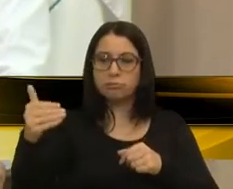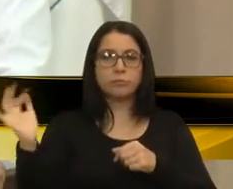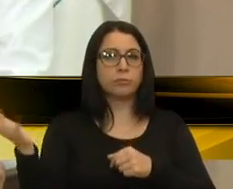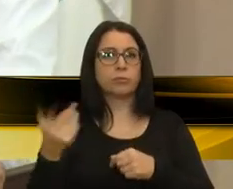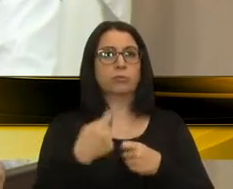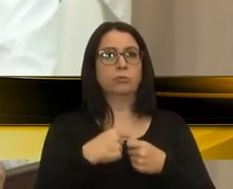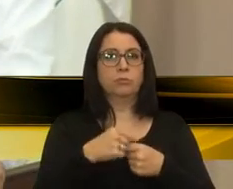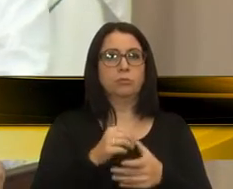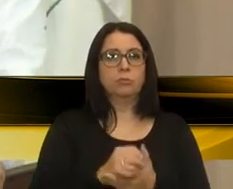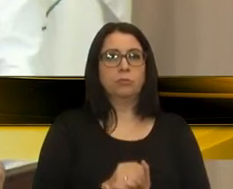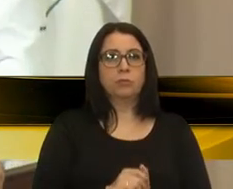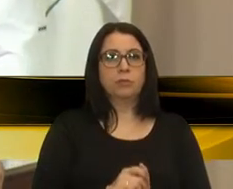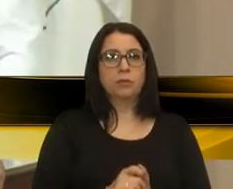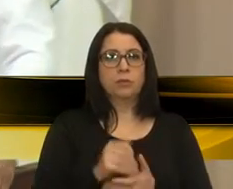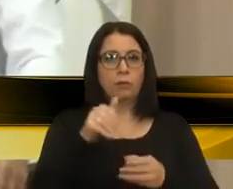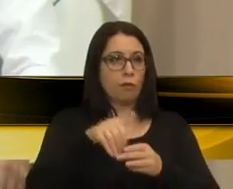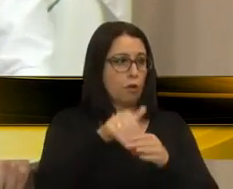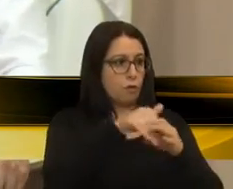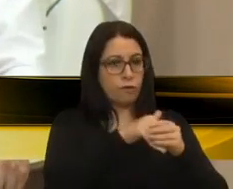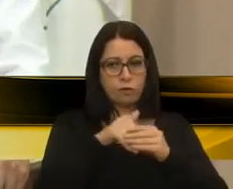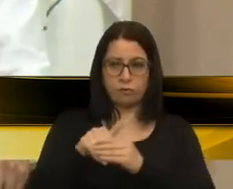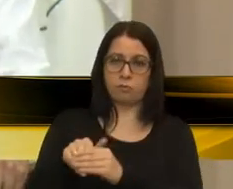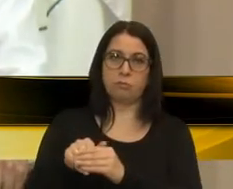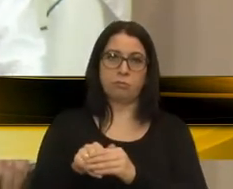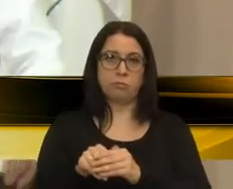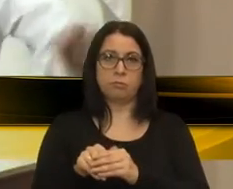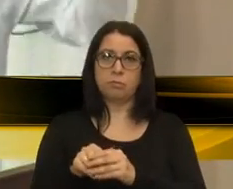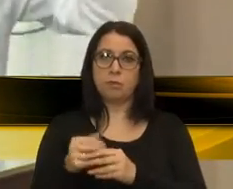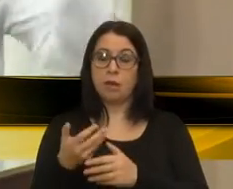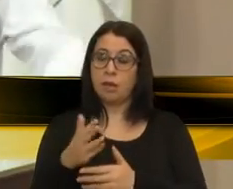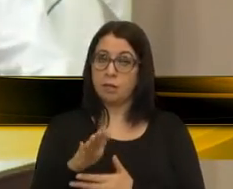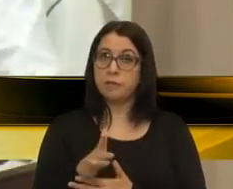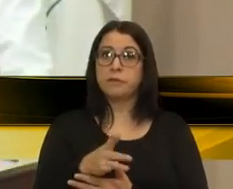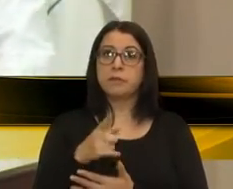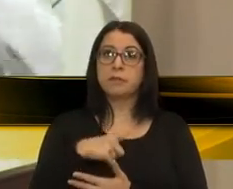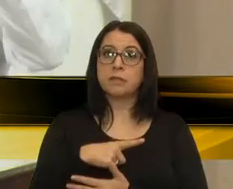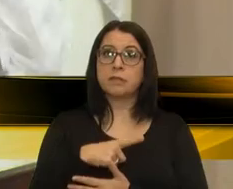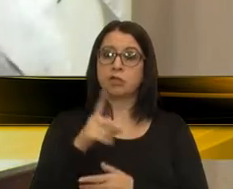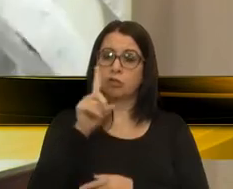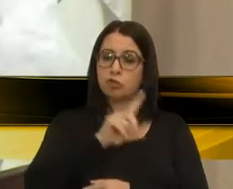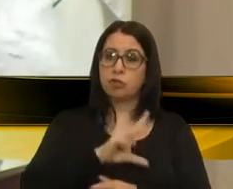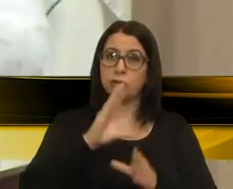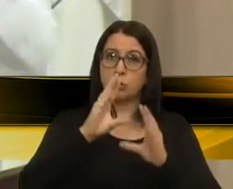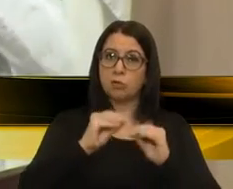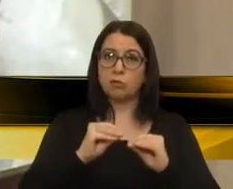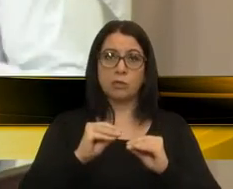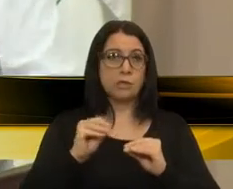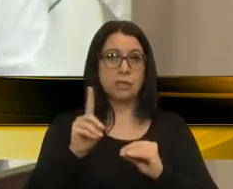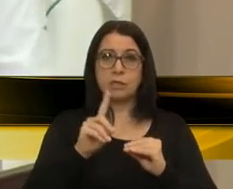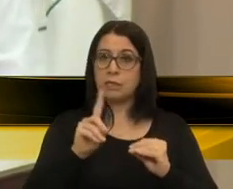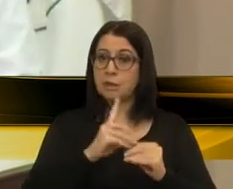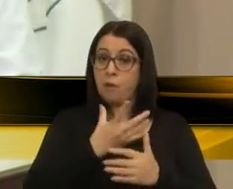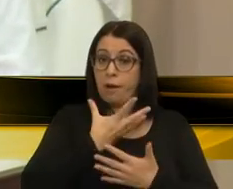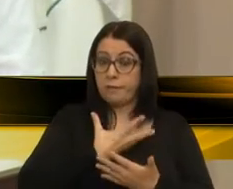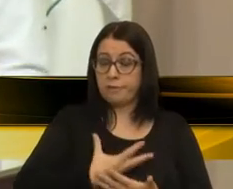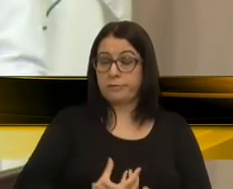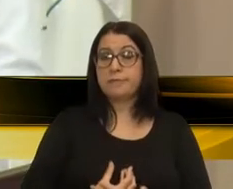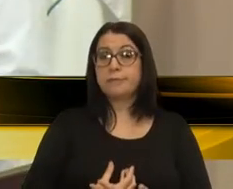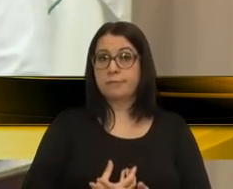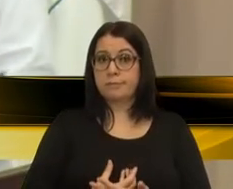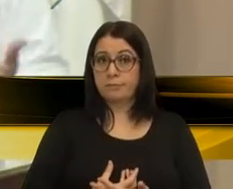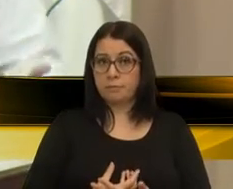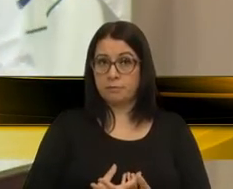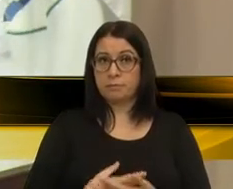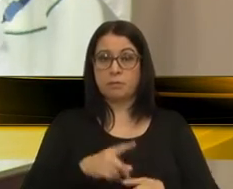cidade. Voto a voto. Muitas vezes, dia e noite, incansavelmente. E aí,